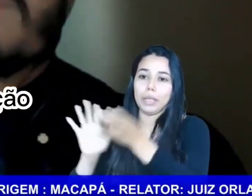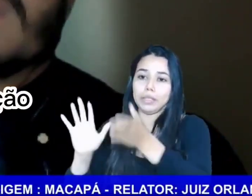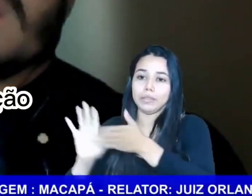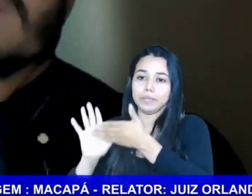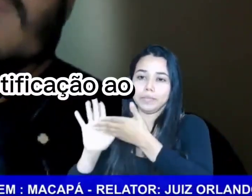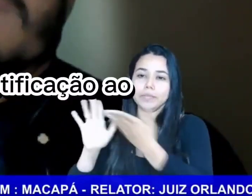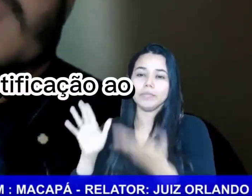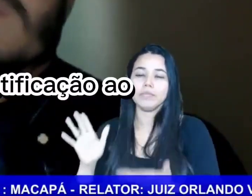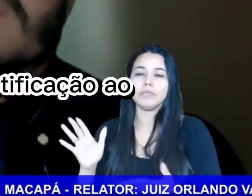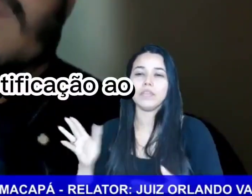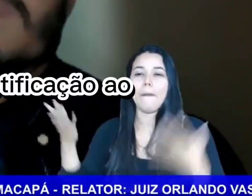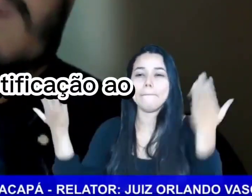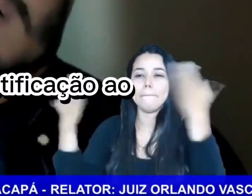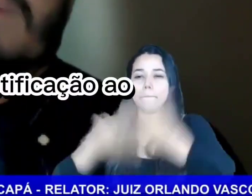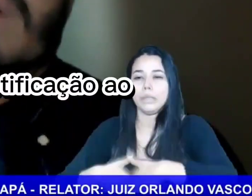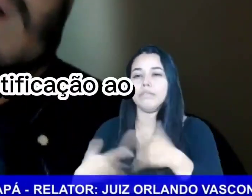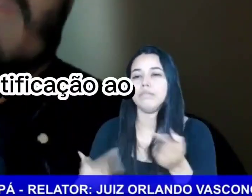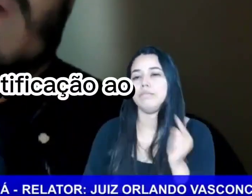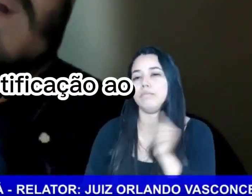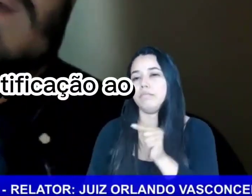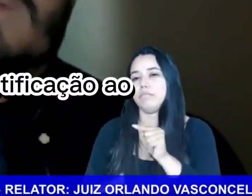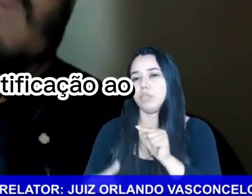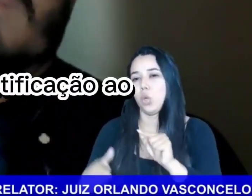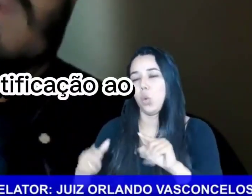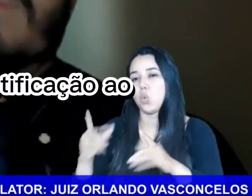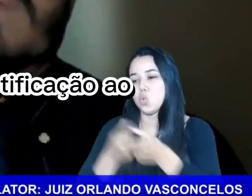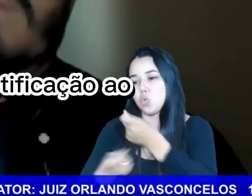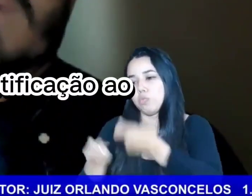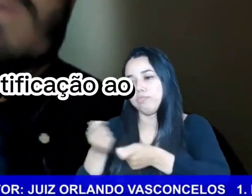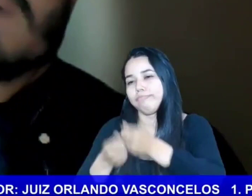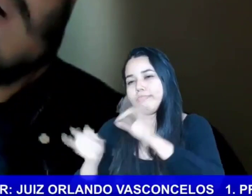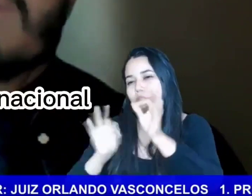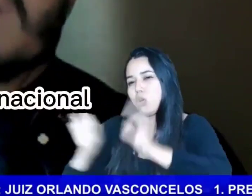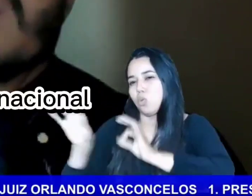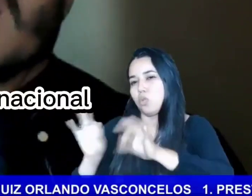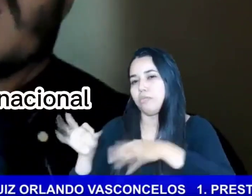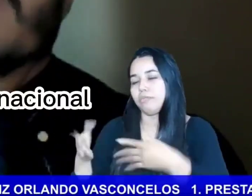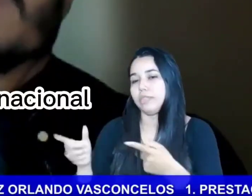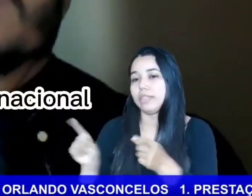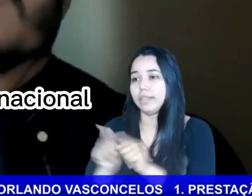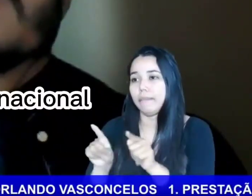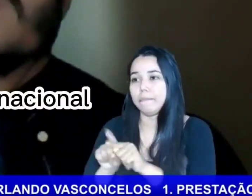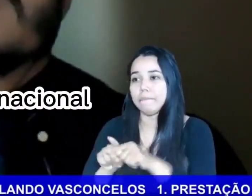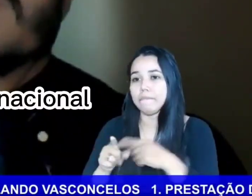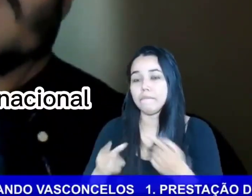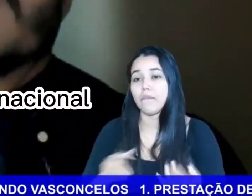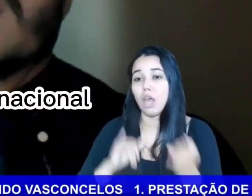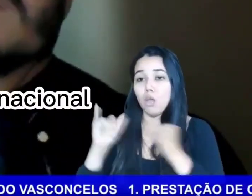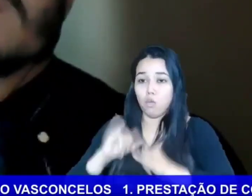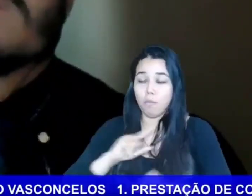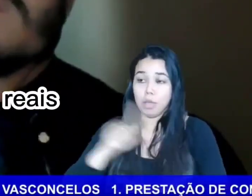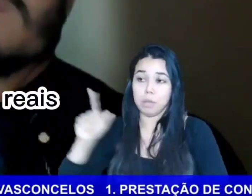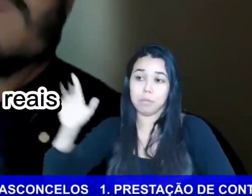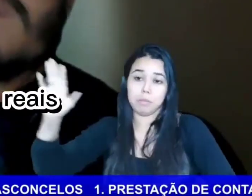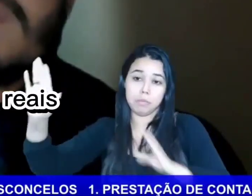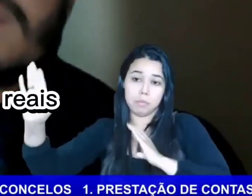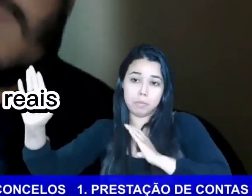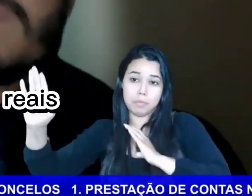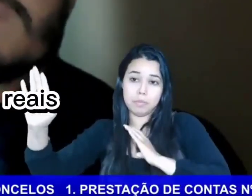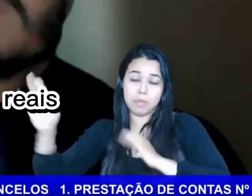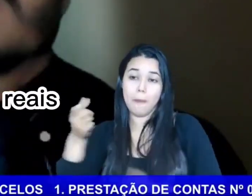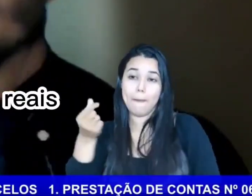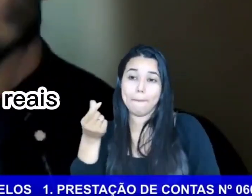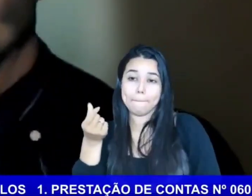pela aprovação com ressalva das contas e notificação ao candidato para restituir ao Tesouro Nacional a quantia